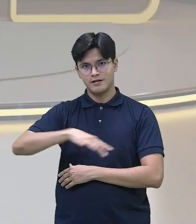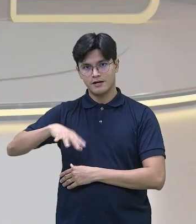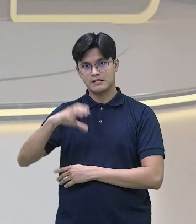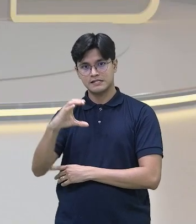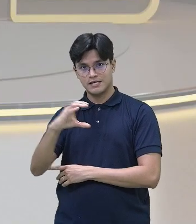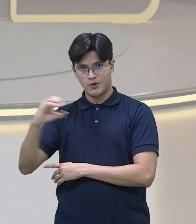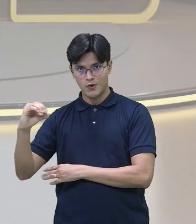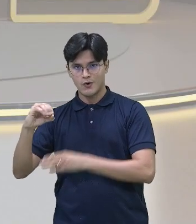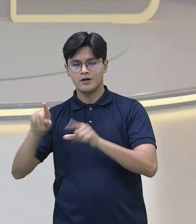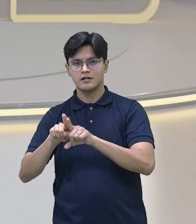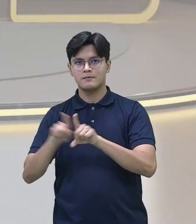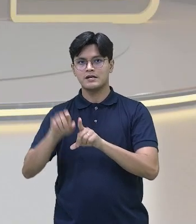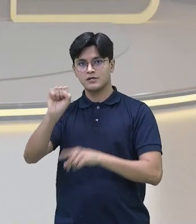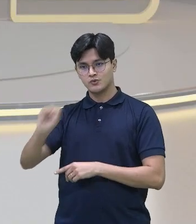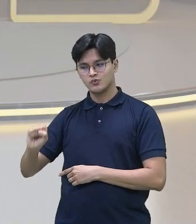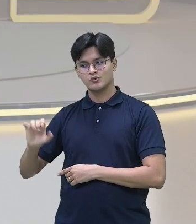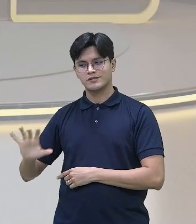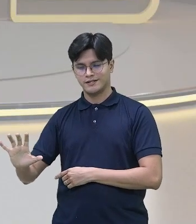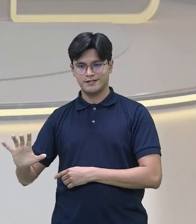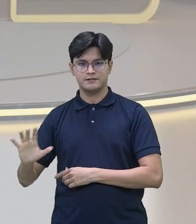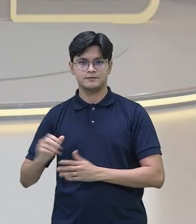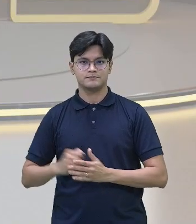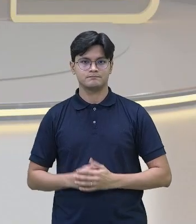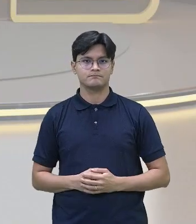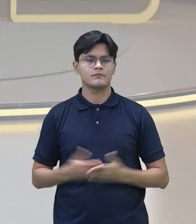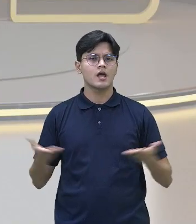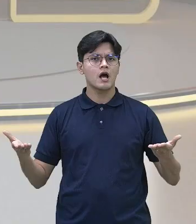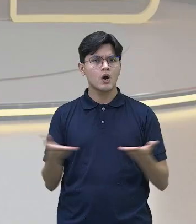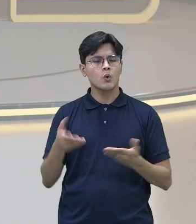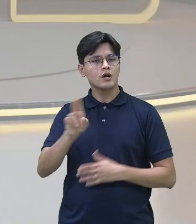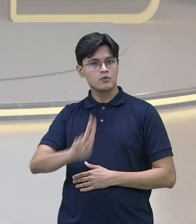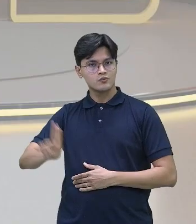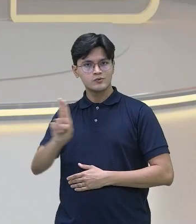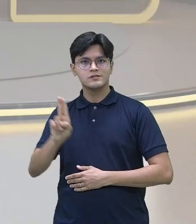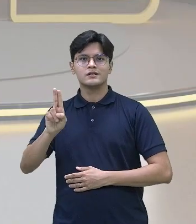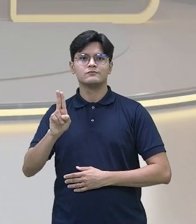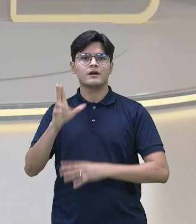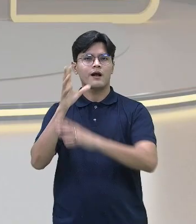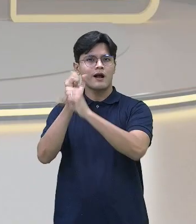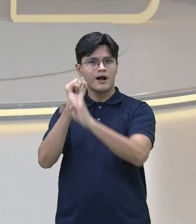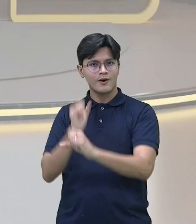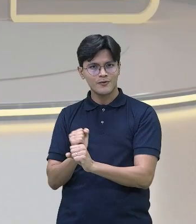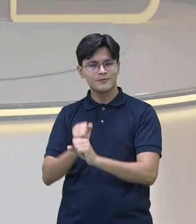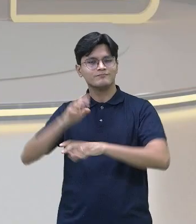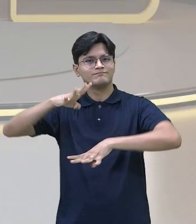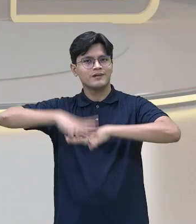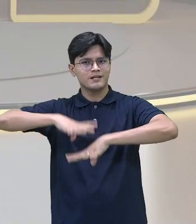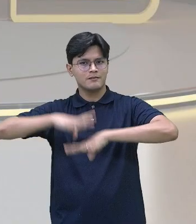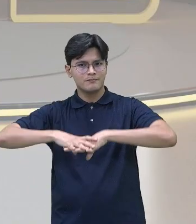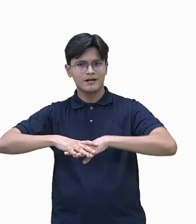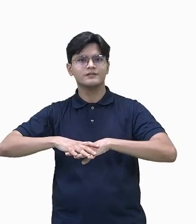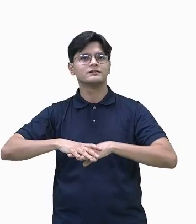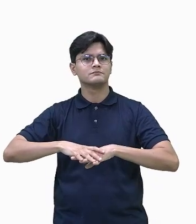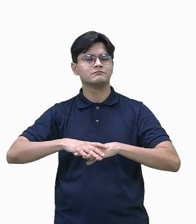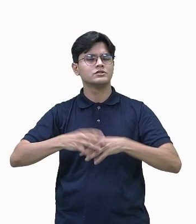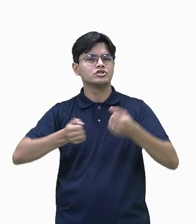sudeste, tá legal? E agora, matematicamente falando, vamos falar aqui um pouco sobre a